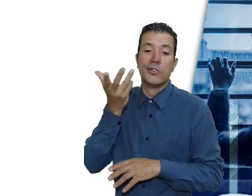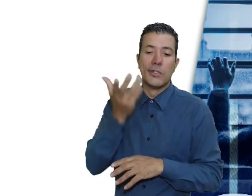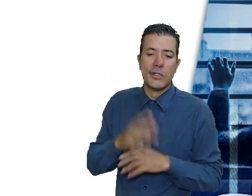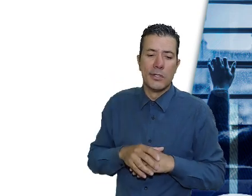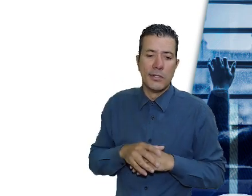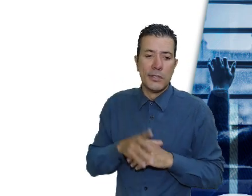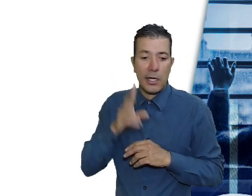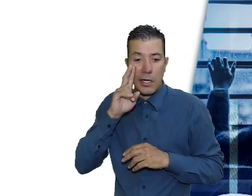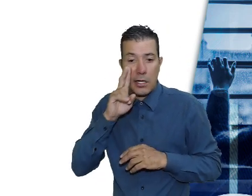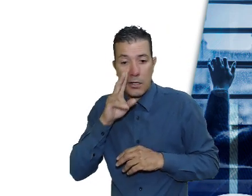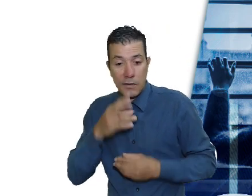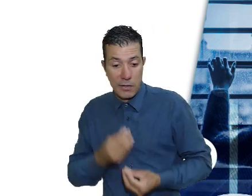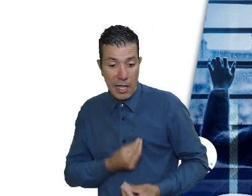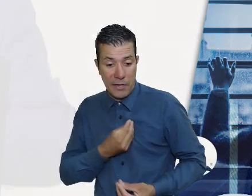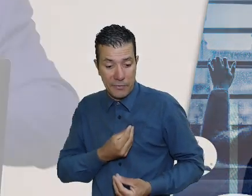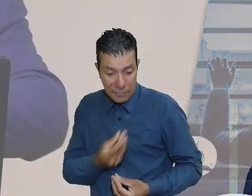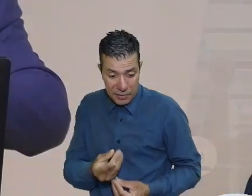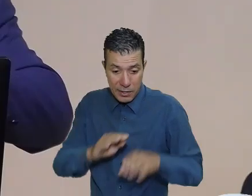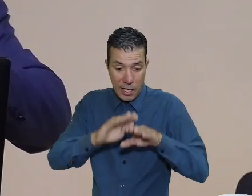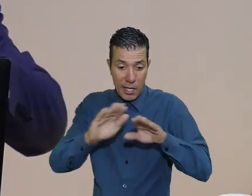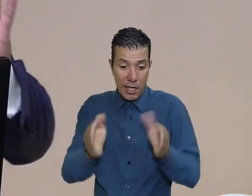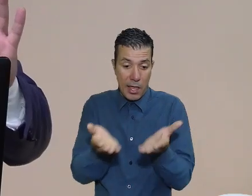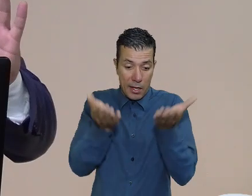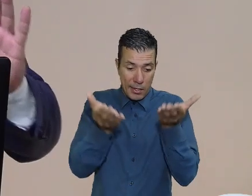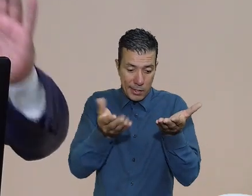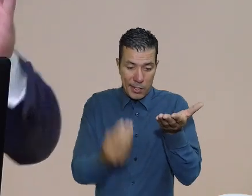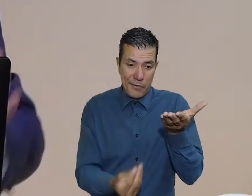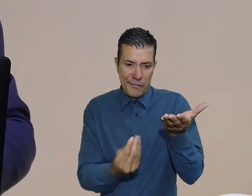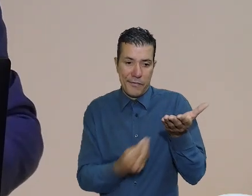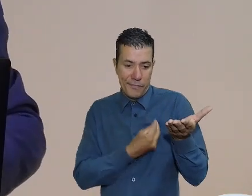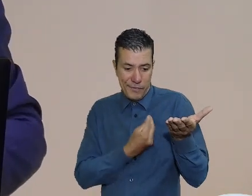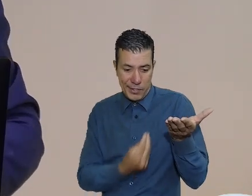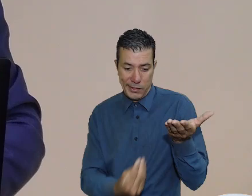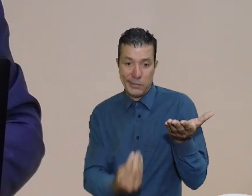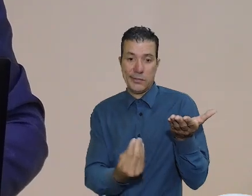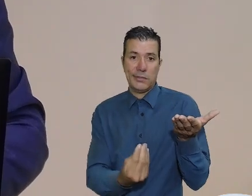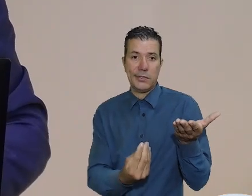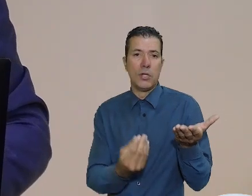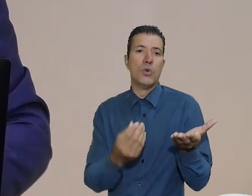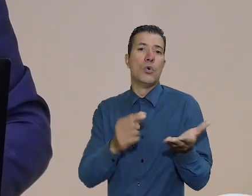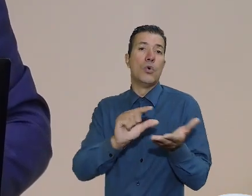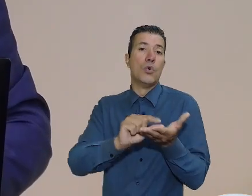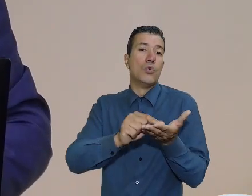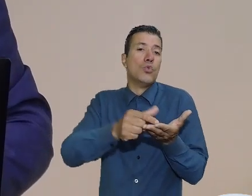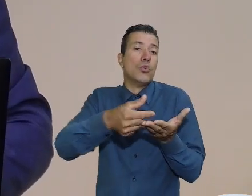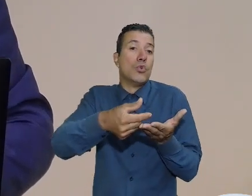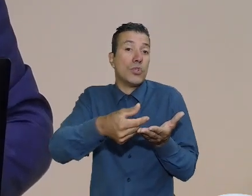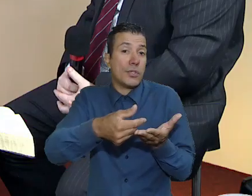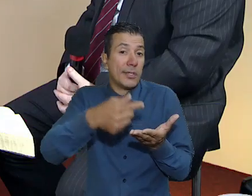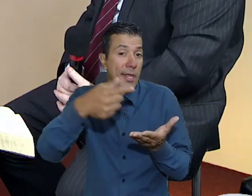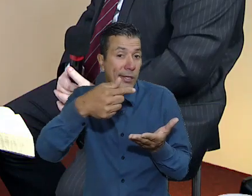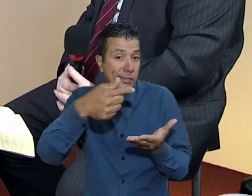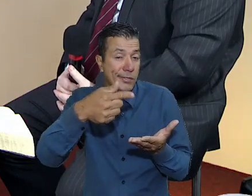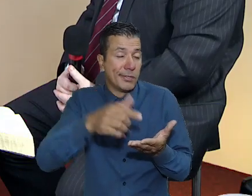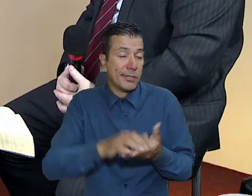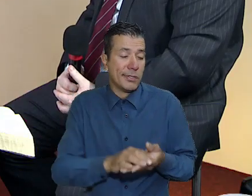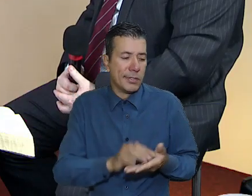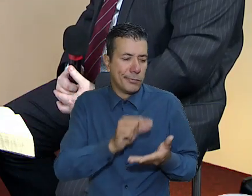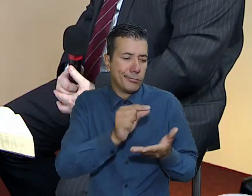já tinha visto as almas debaixo do altar, e agora quando se abre o sétimo selo, o que mais ele viu? Por favor, explique isso para